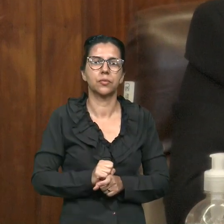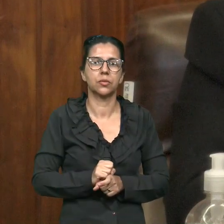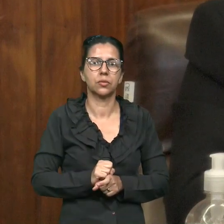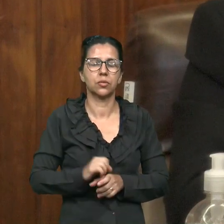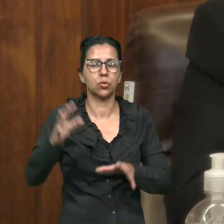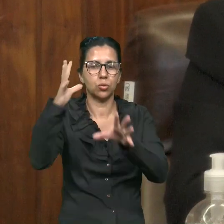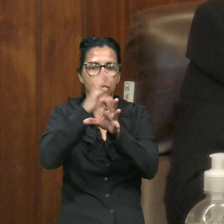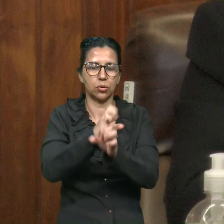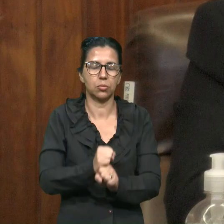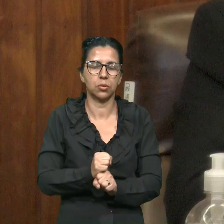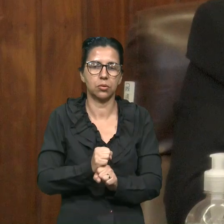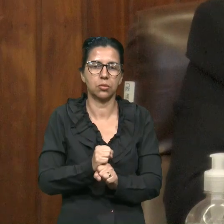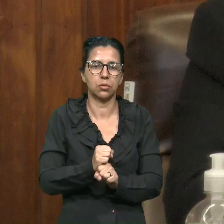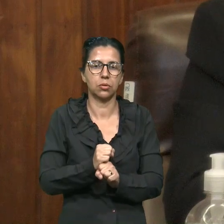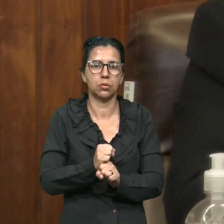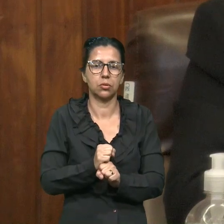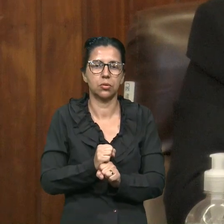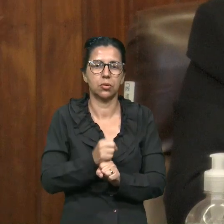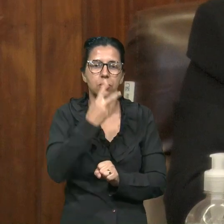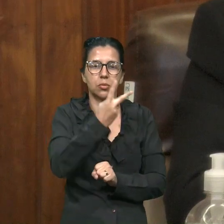R$ 67.883,81. Valor total até o momento,